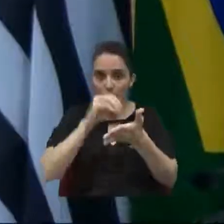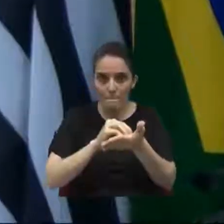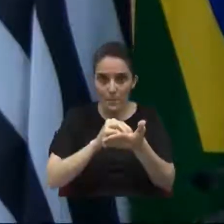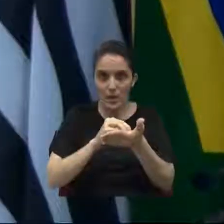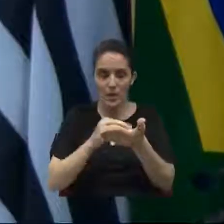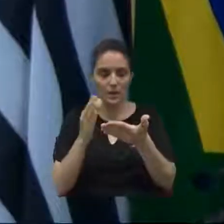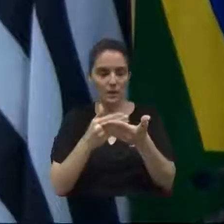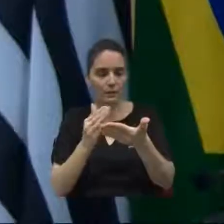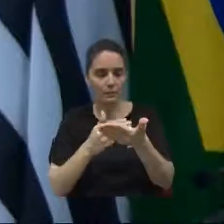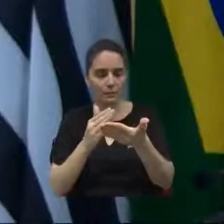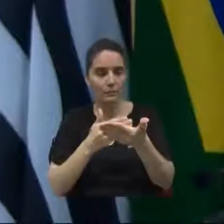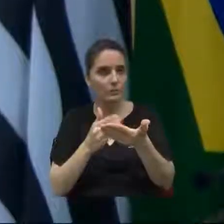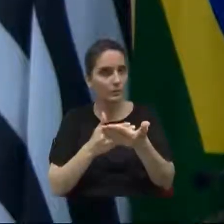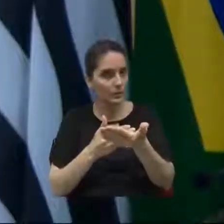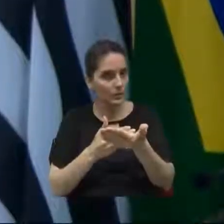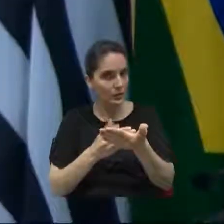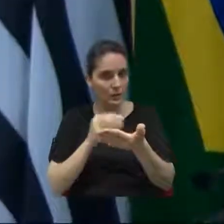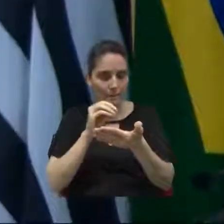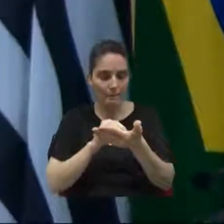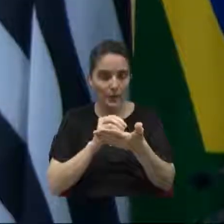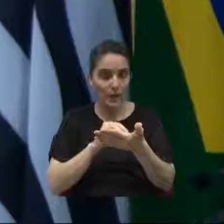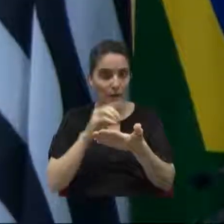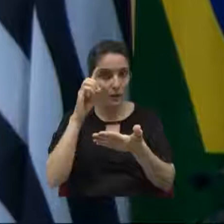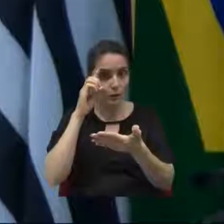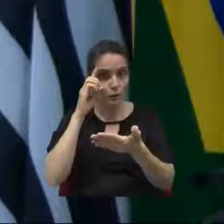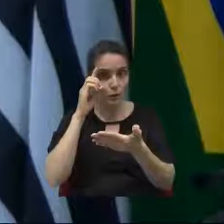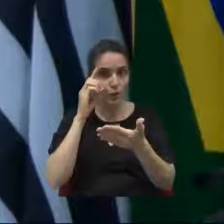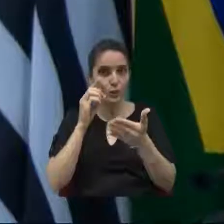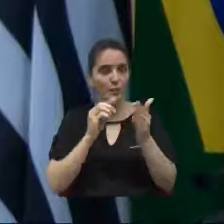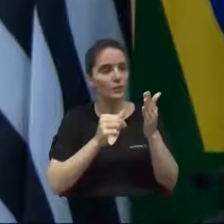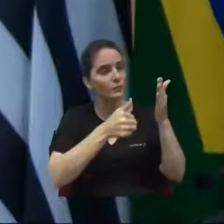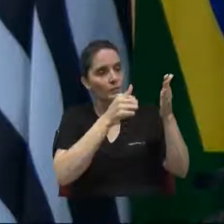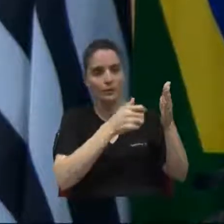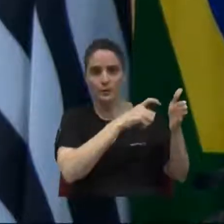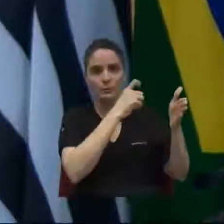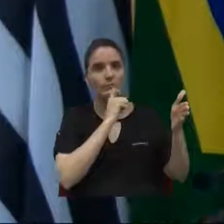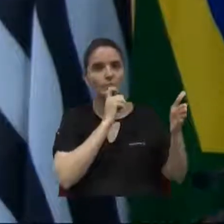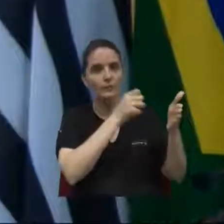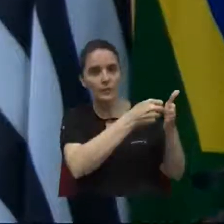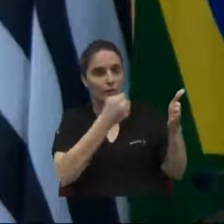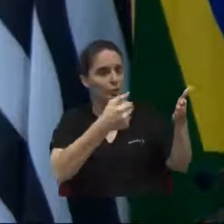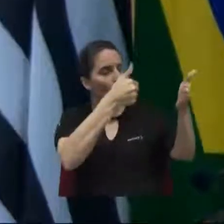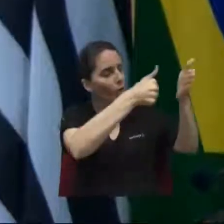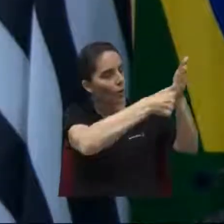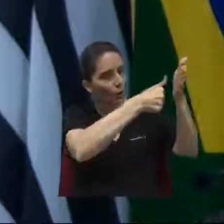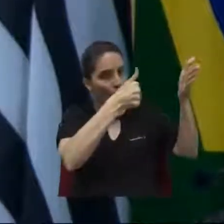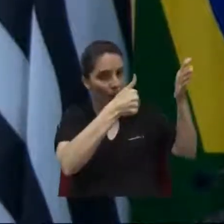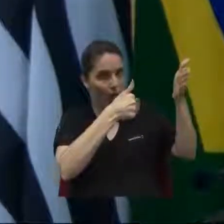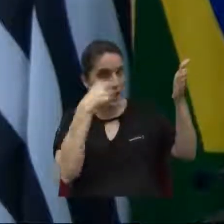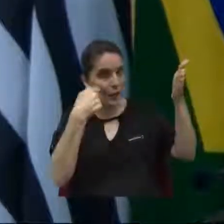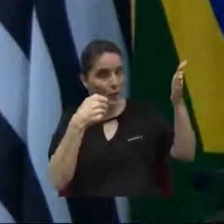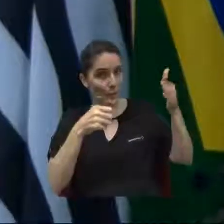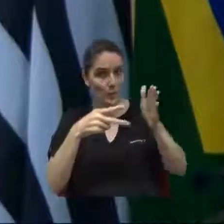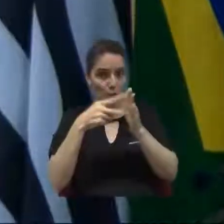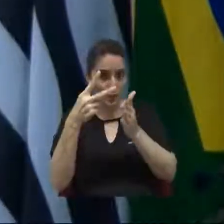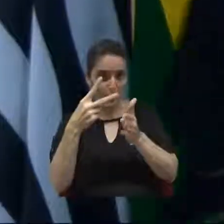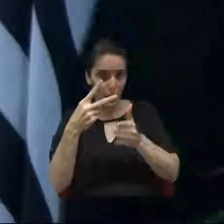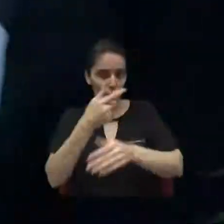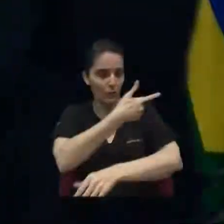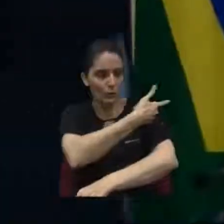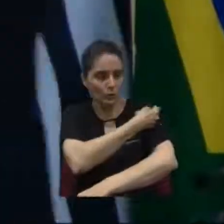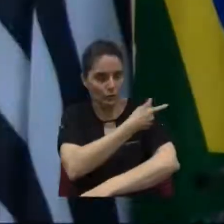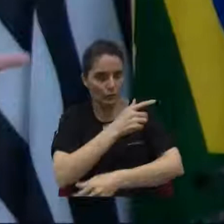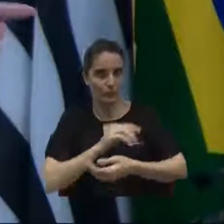da gente e não colocar o lembretinho na geladeira, que a gente tem que dar a 2ª dose, e não só